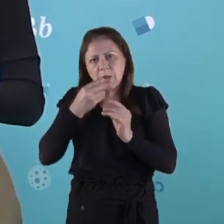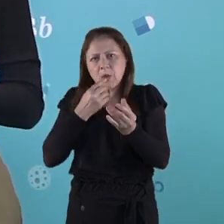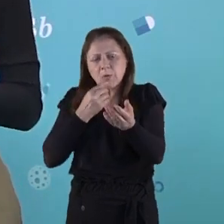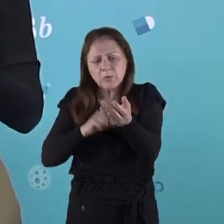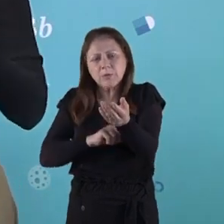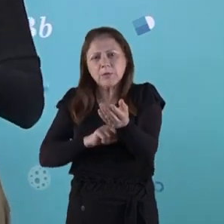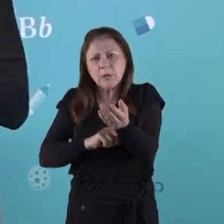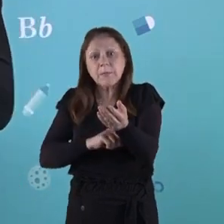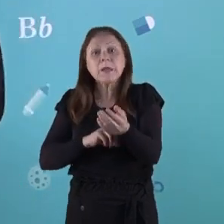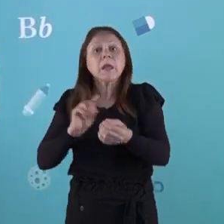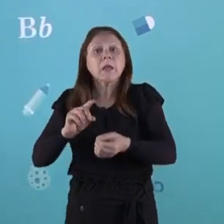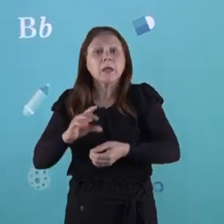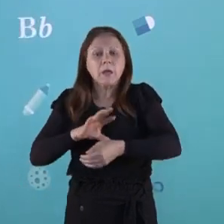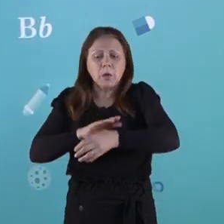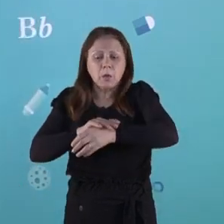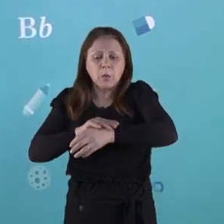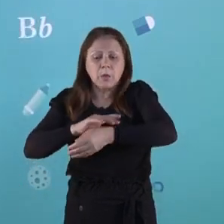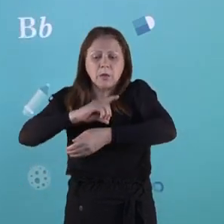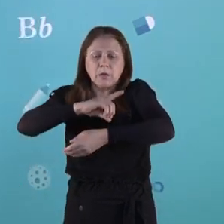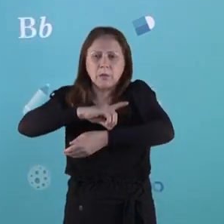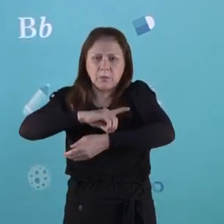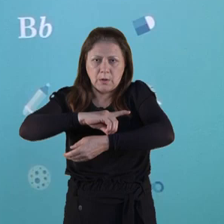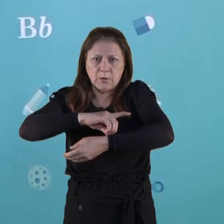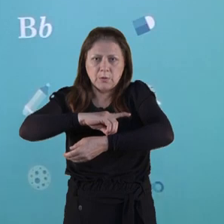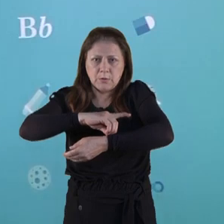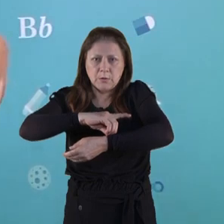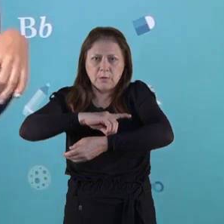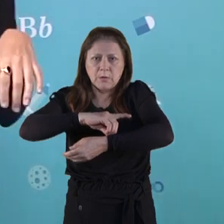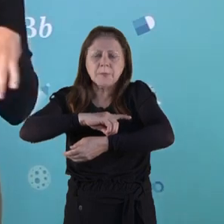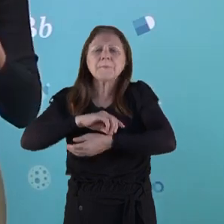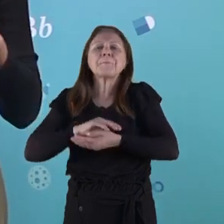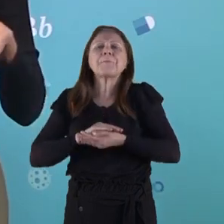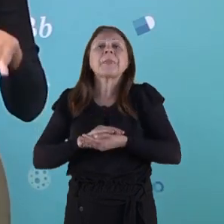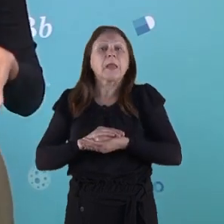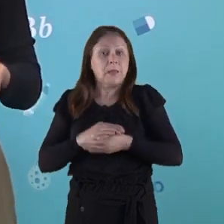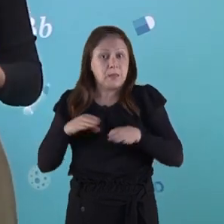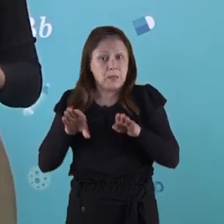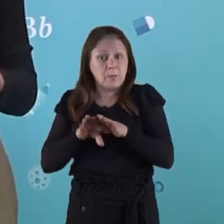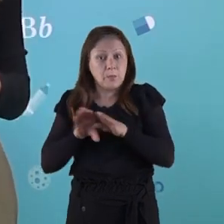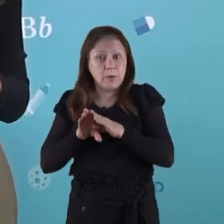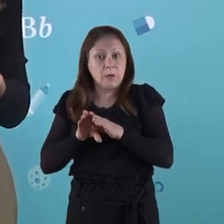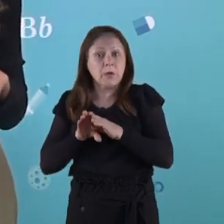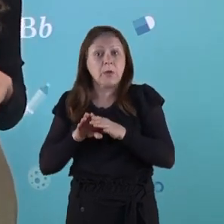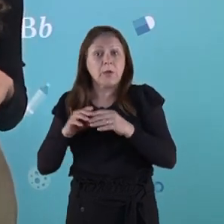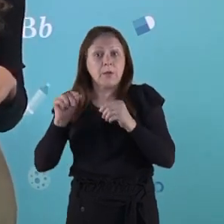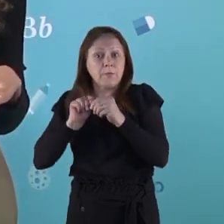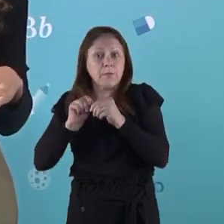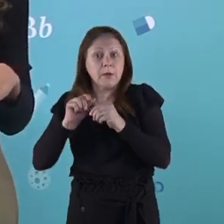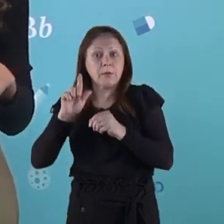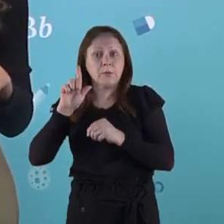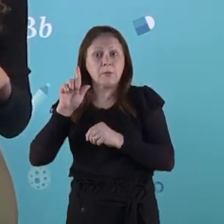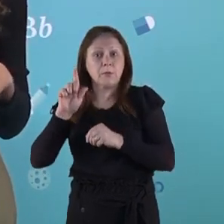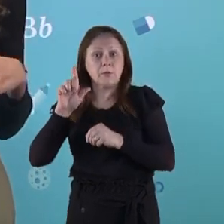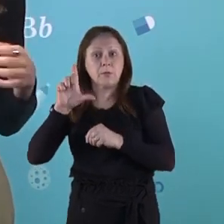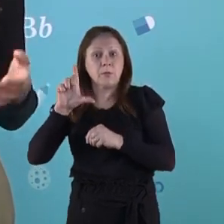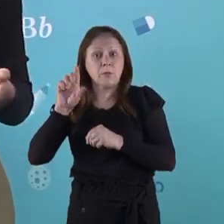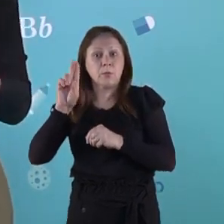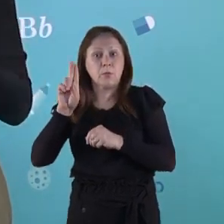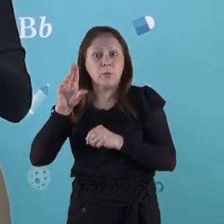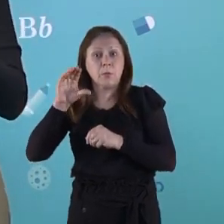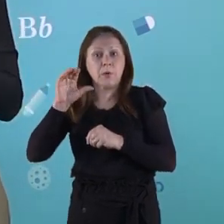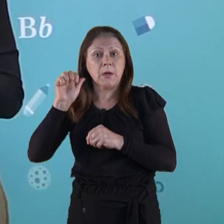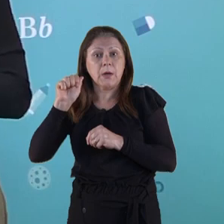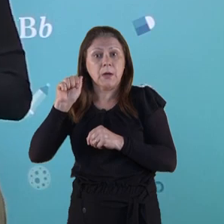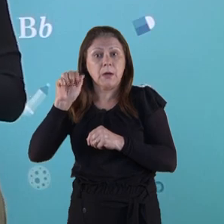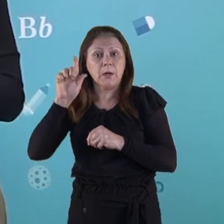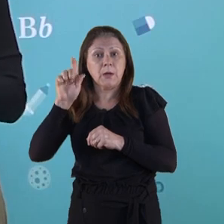Quem tem diabetes ou tem um parente que tem diabetes vai entender o que eu estou falando. Enquanto ele também produz o glucagon, que é o hormônio que aumenta os